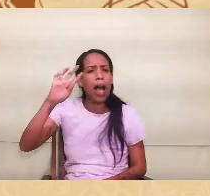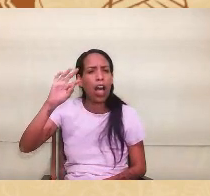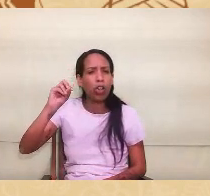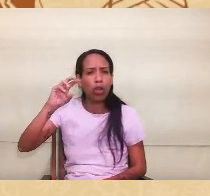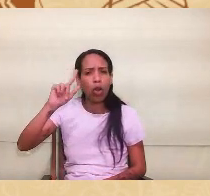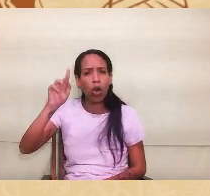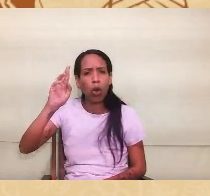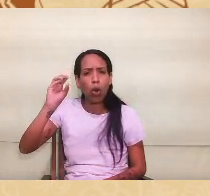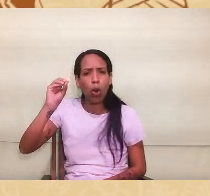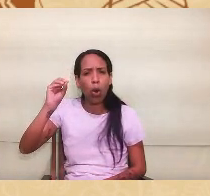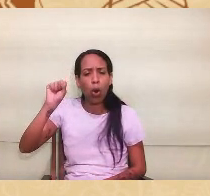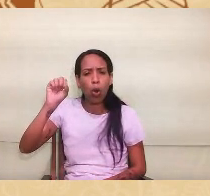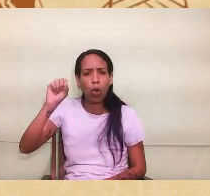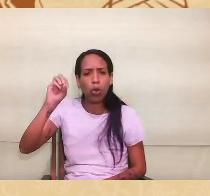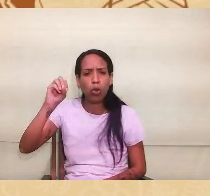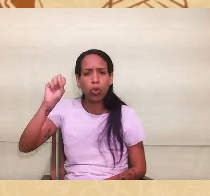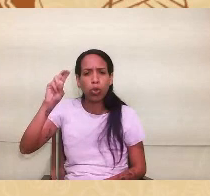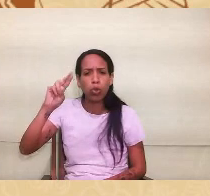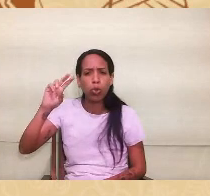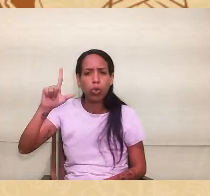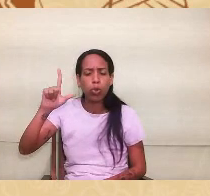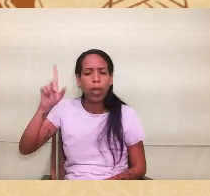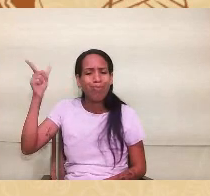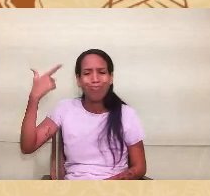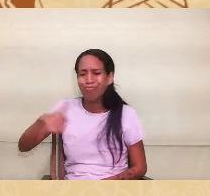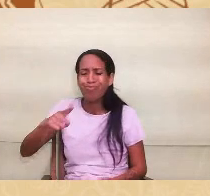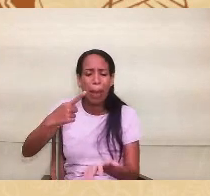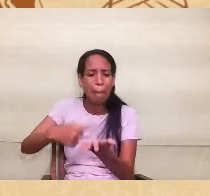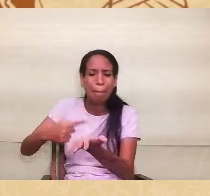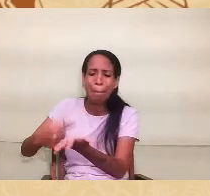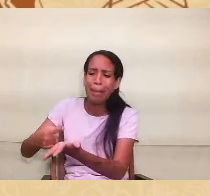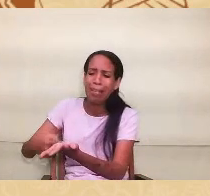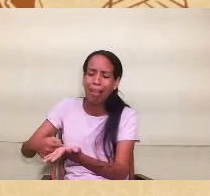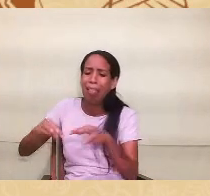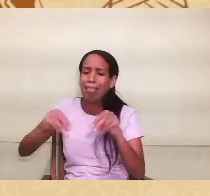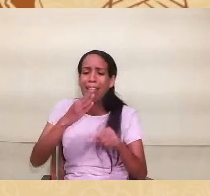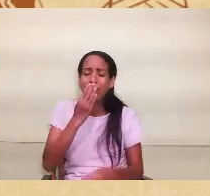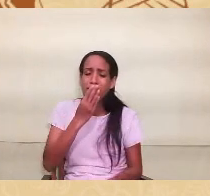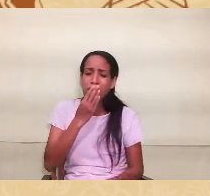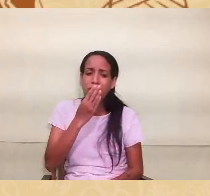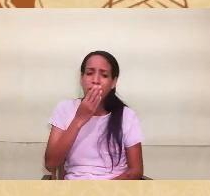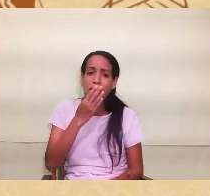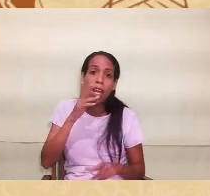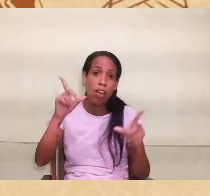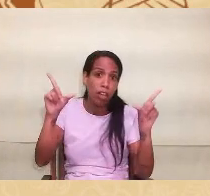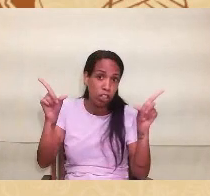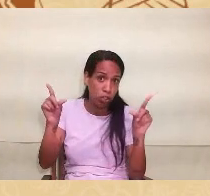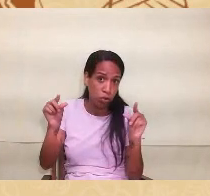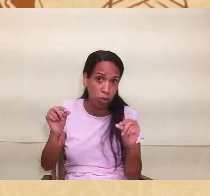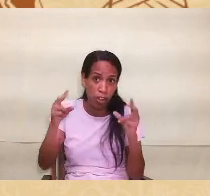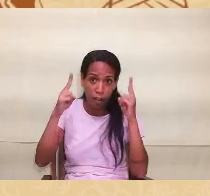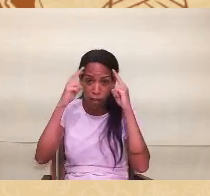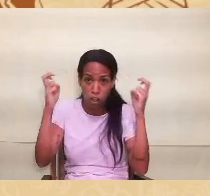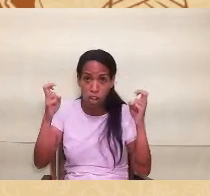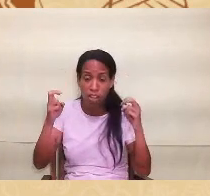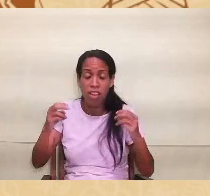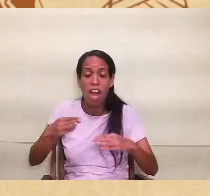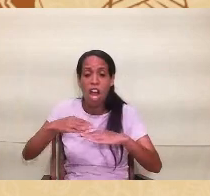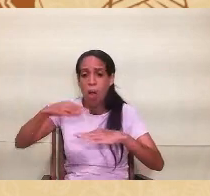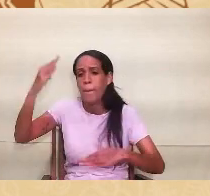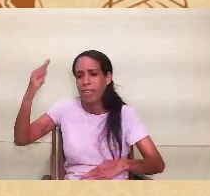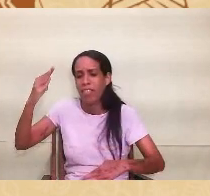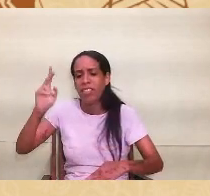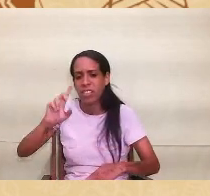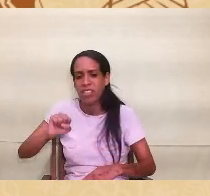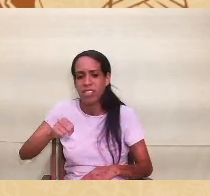das terras indígenas não estão demarcadas ainda. Aquilo que eu falei, que à medida que a pandemia vai diminuindo, a violência vai aumentar sobre nós, não